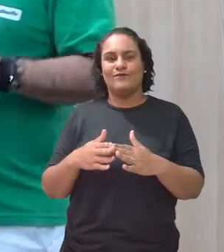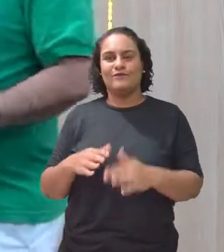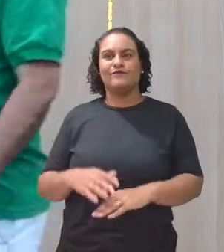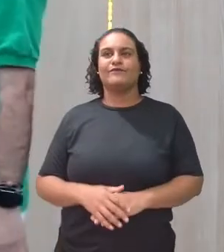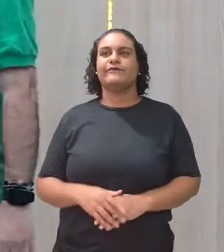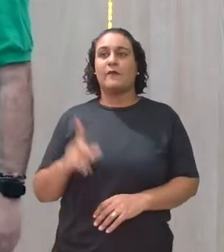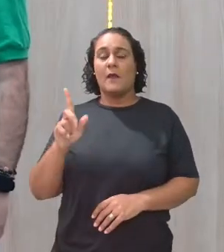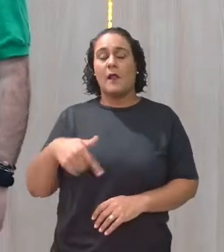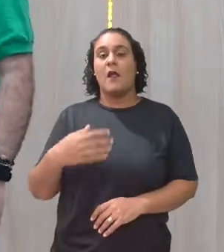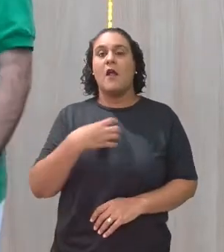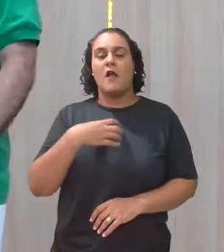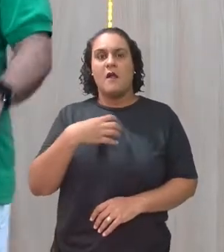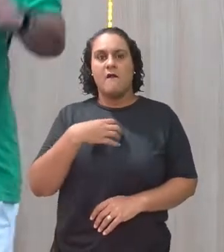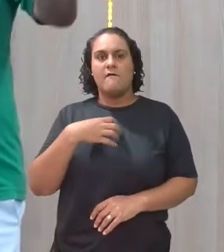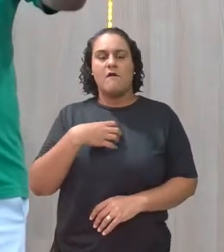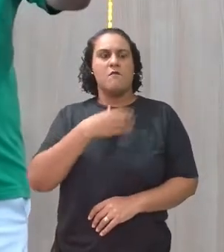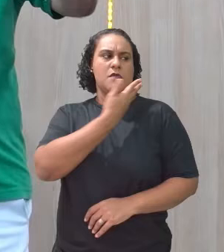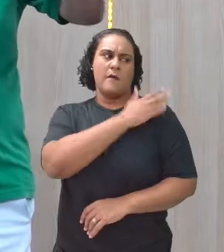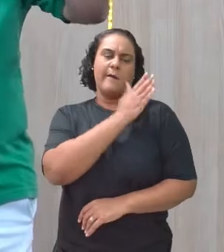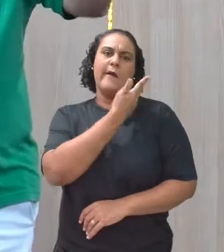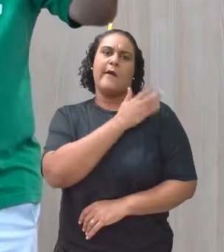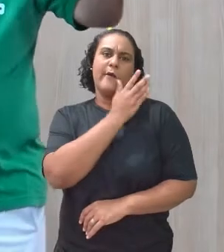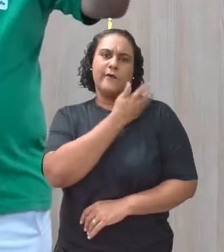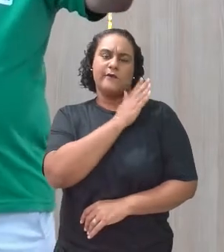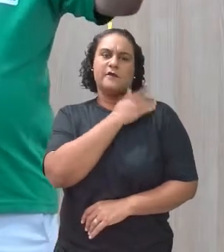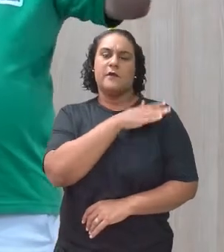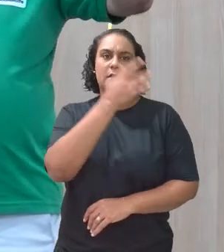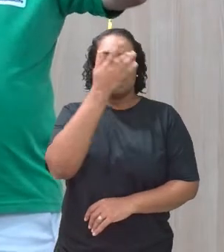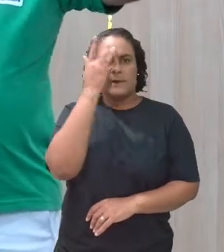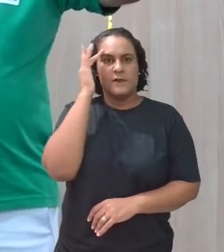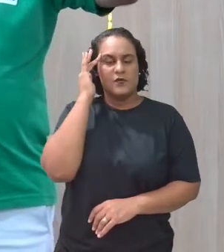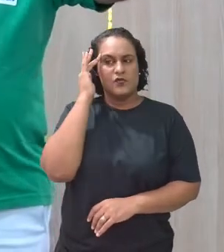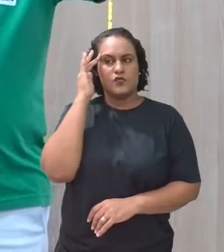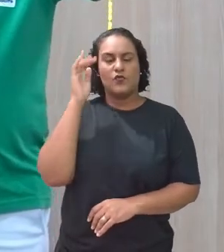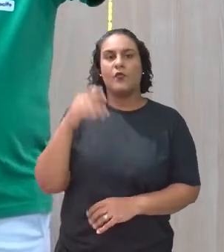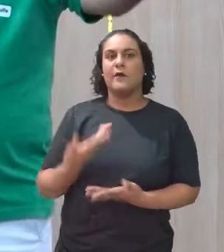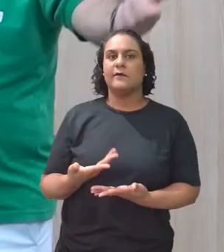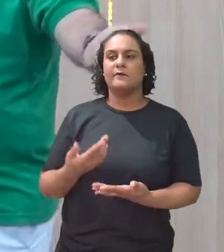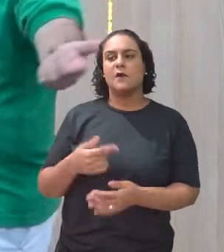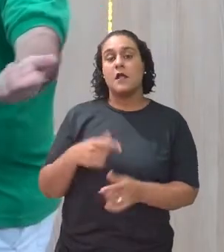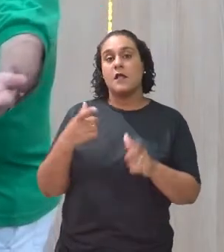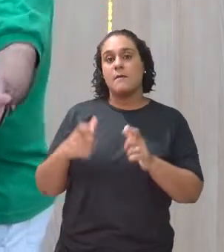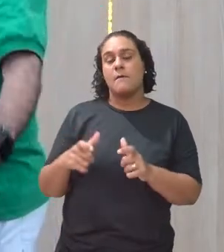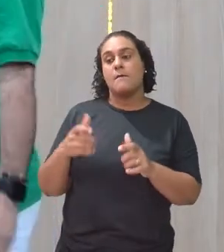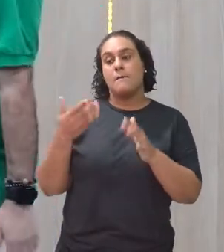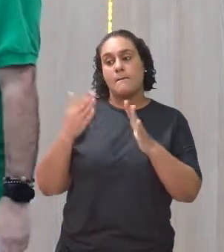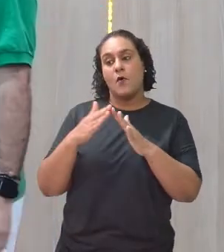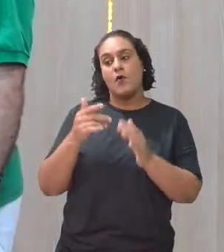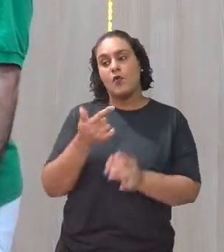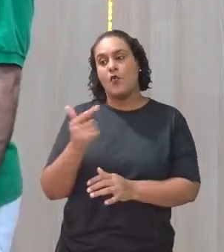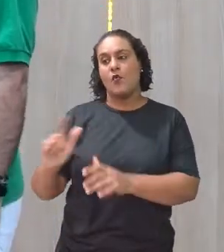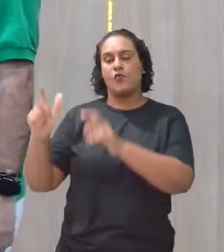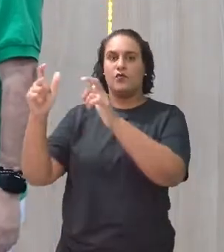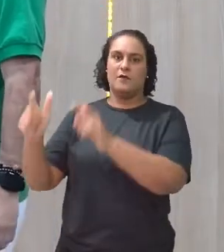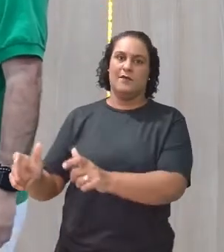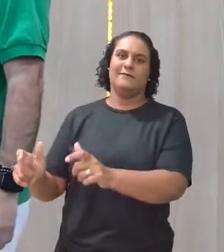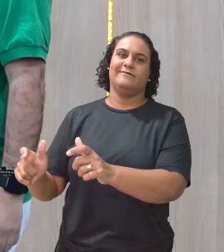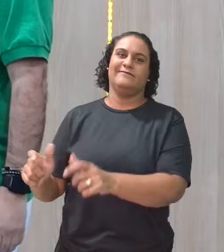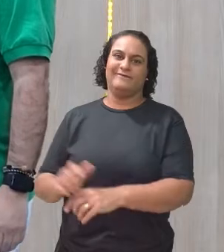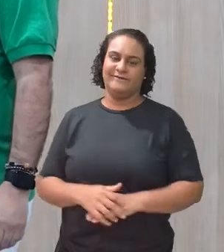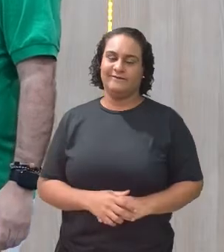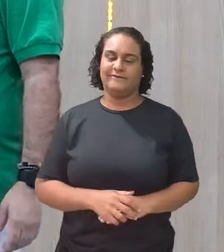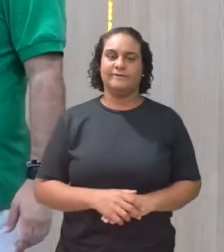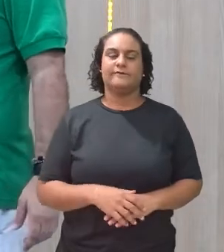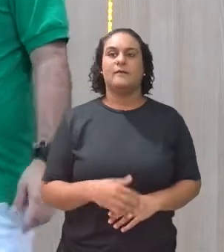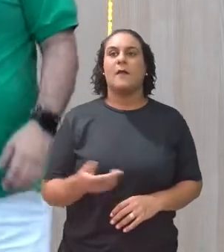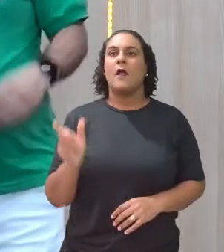é uma forma de preconceito para com aqueles que vêm de outro território, certo? Então,